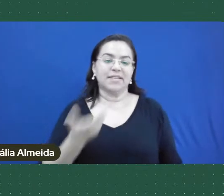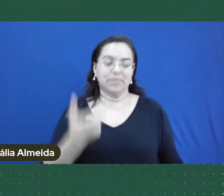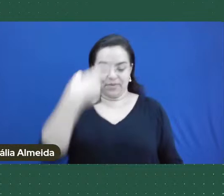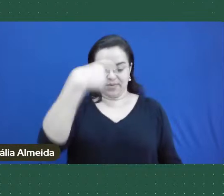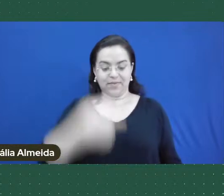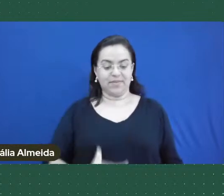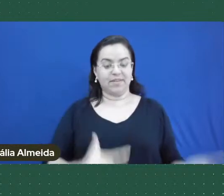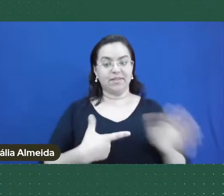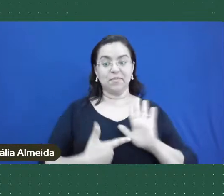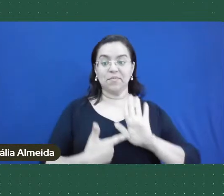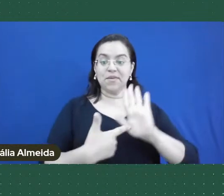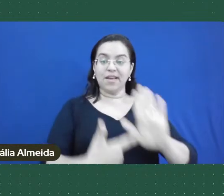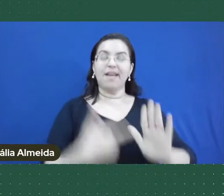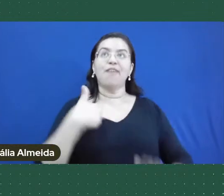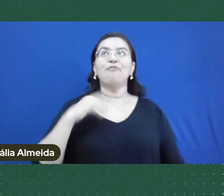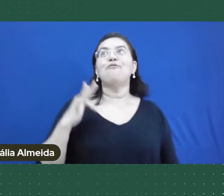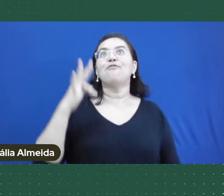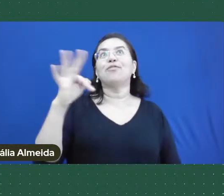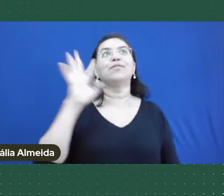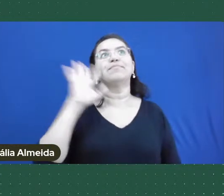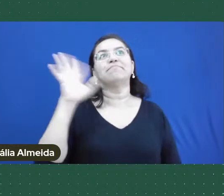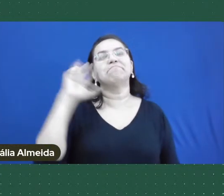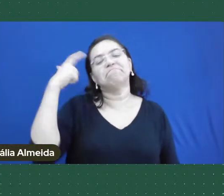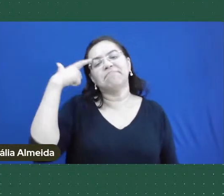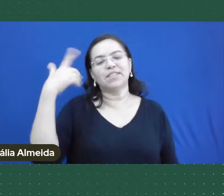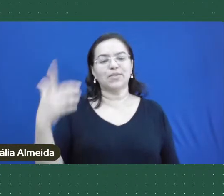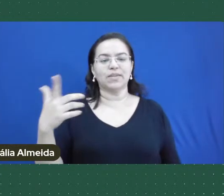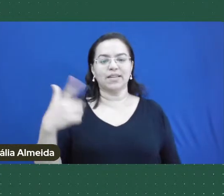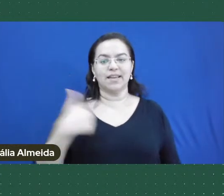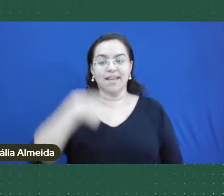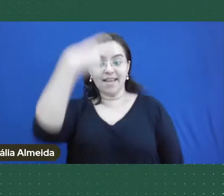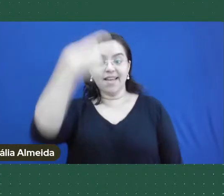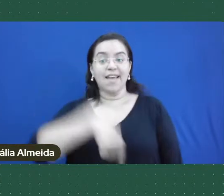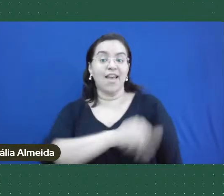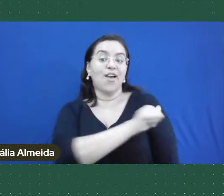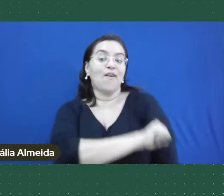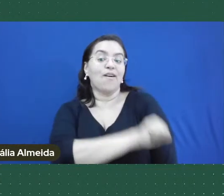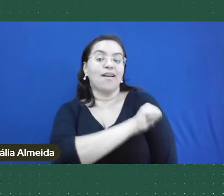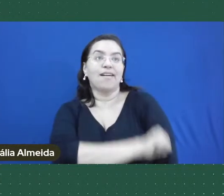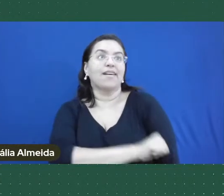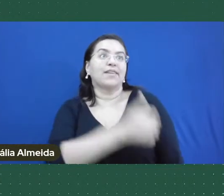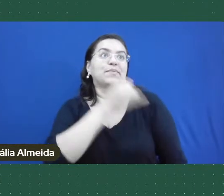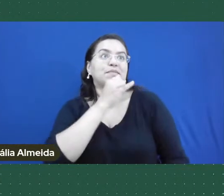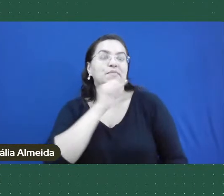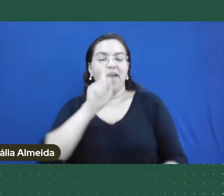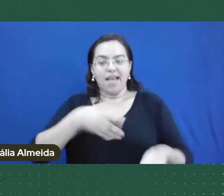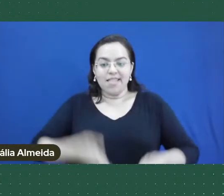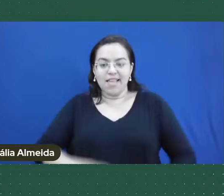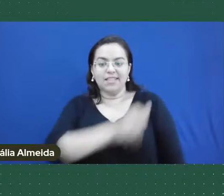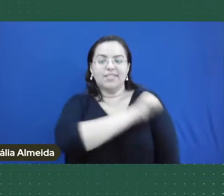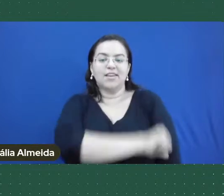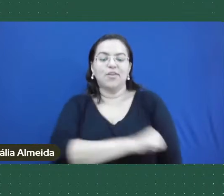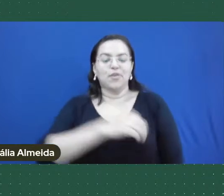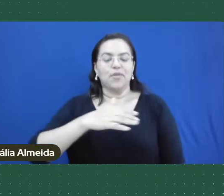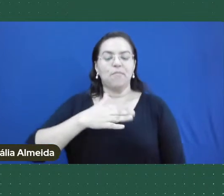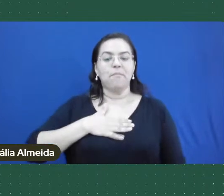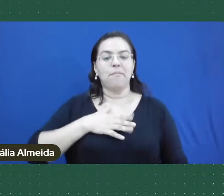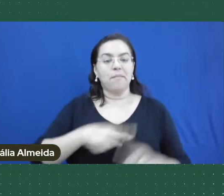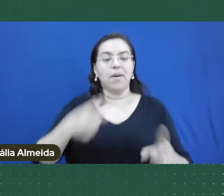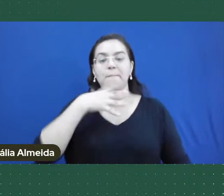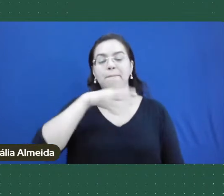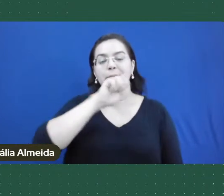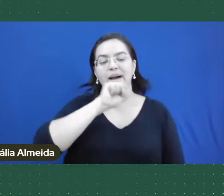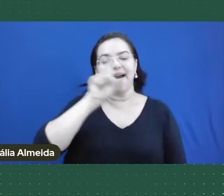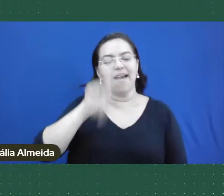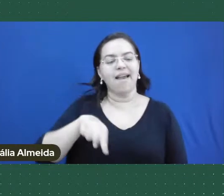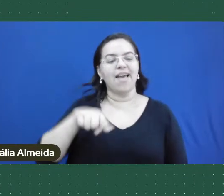muito de ser apresentado um dia como um carioca, filho de nordestino. Meu pai, que faz aniversário hoje, está no céu,